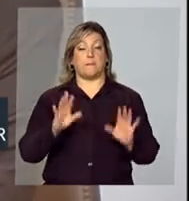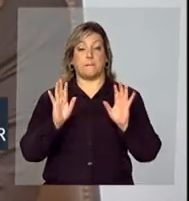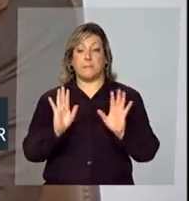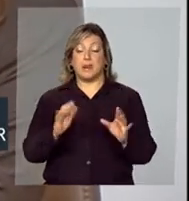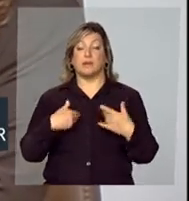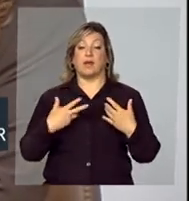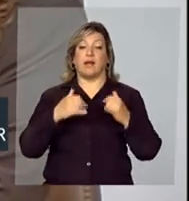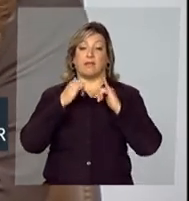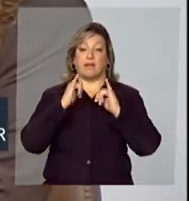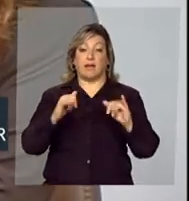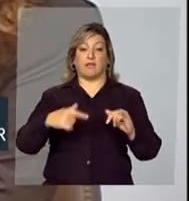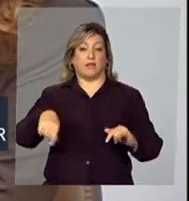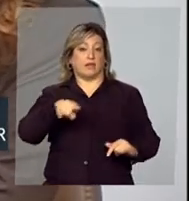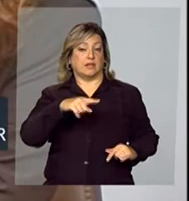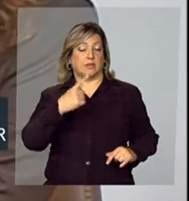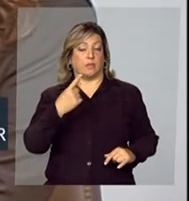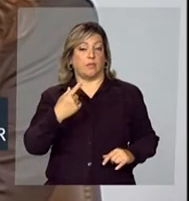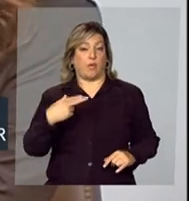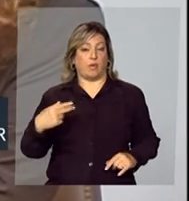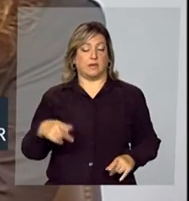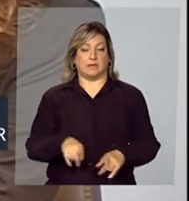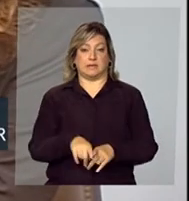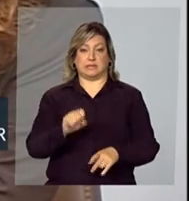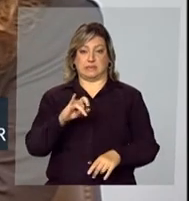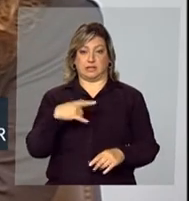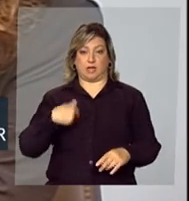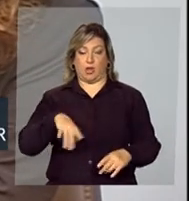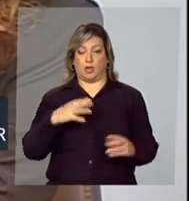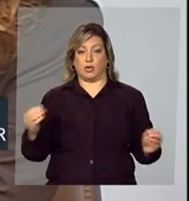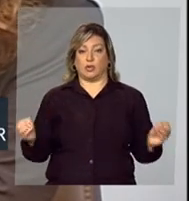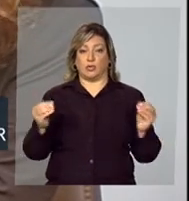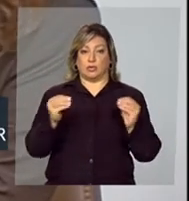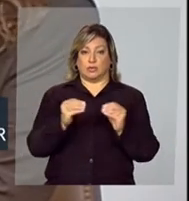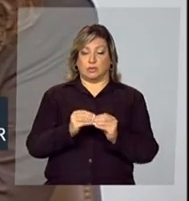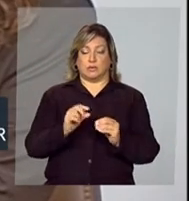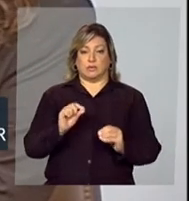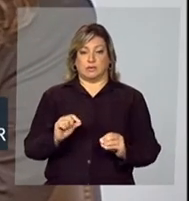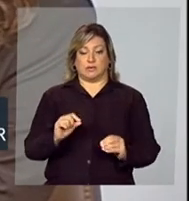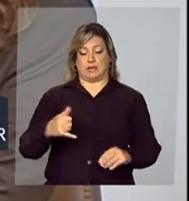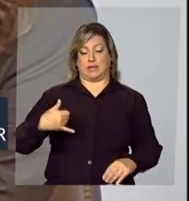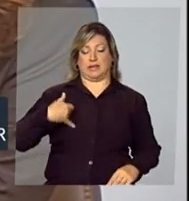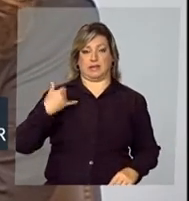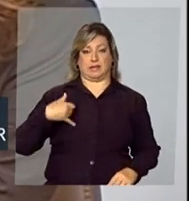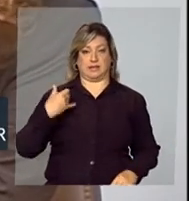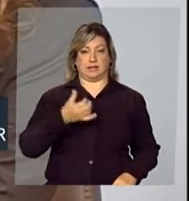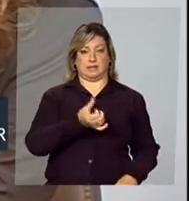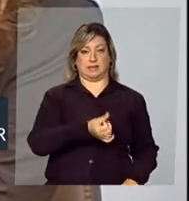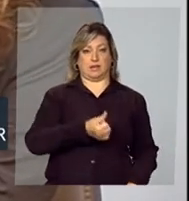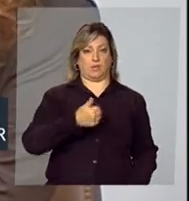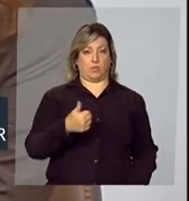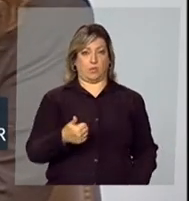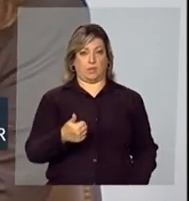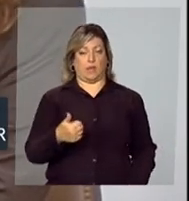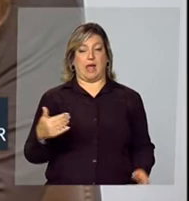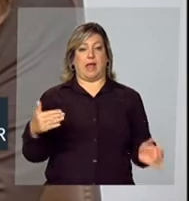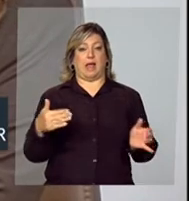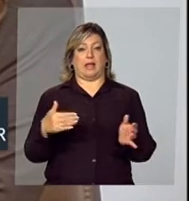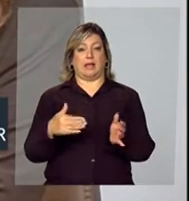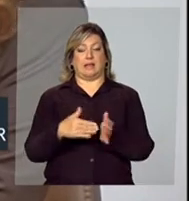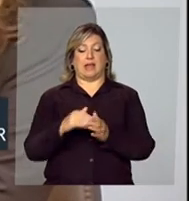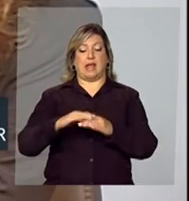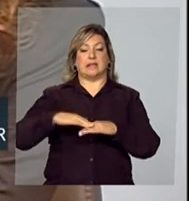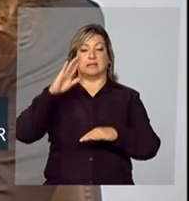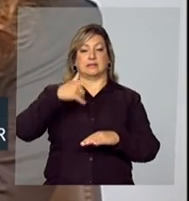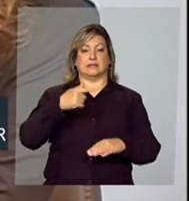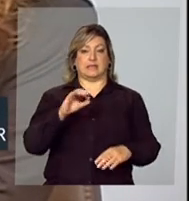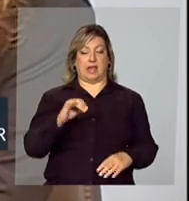de vocês para o outro lado se somarmos a faixa etária de 61 anos acima